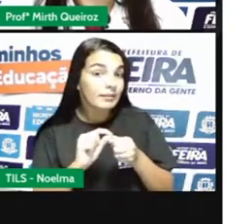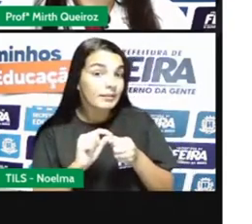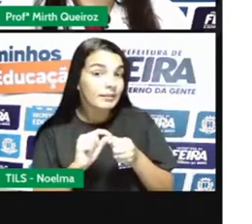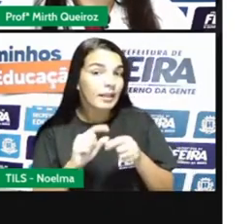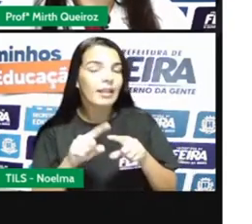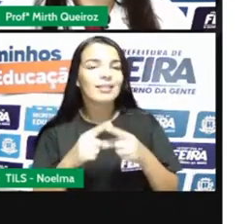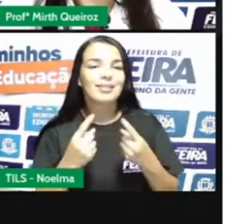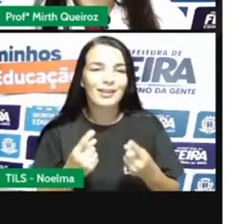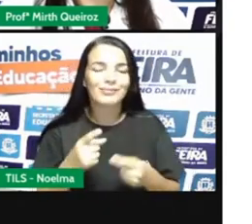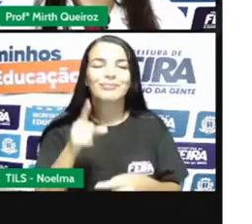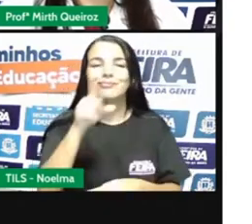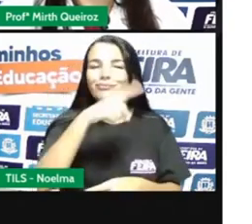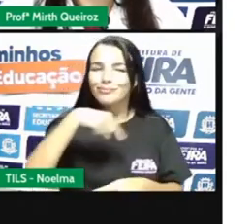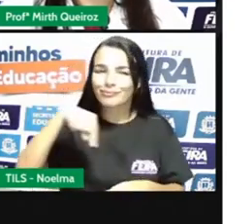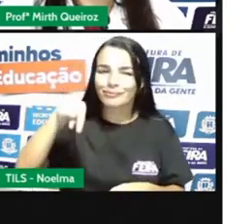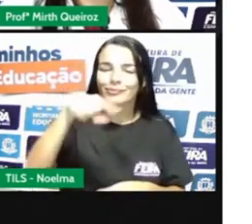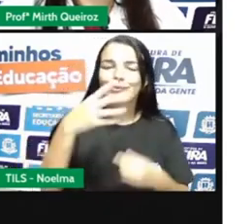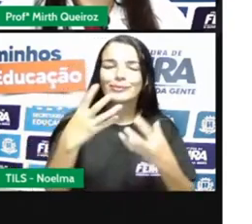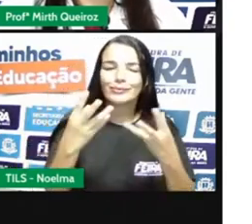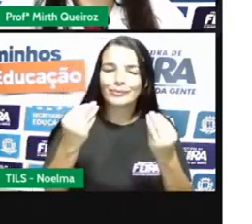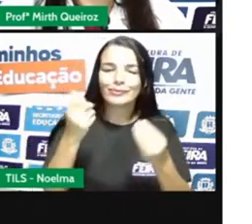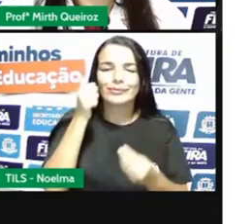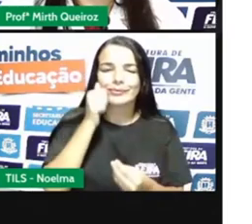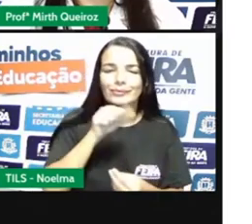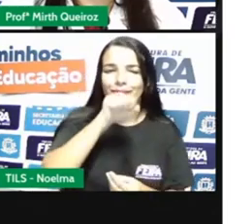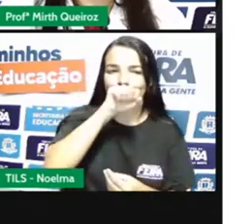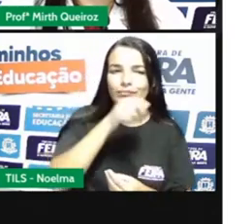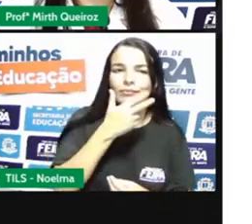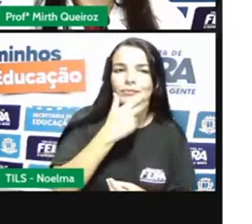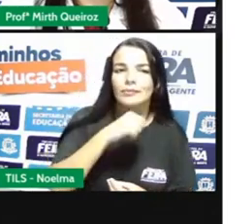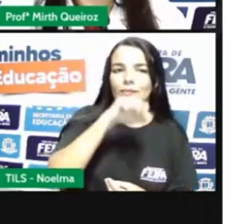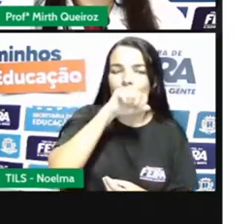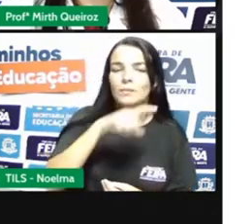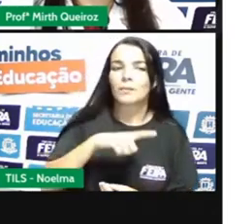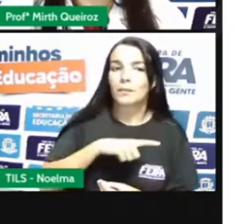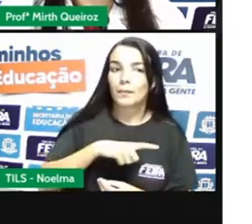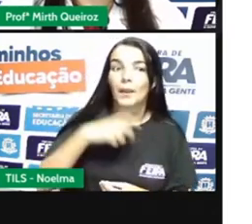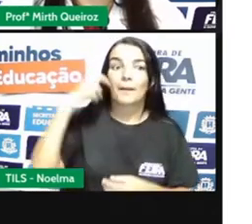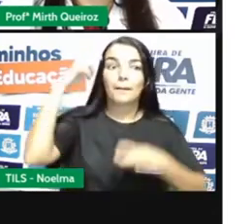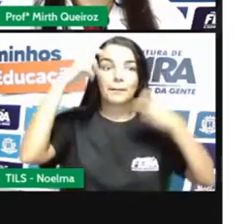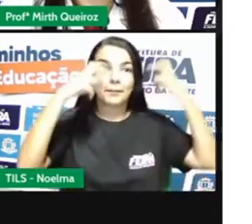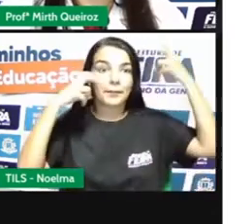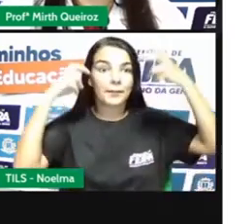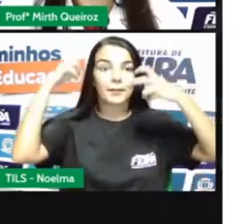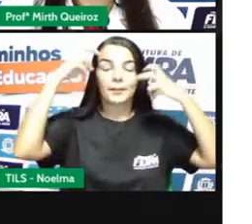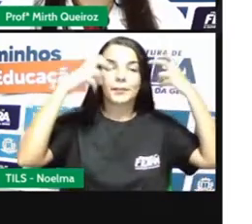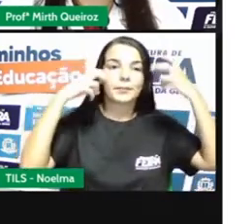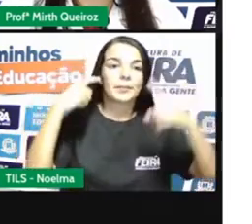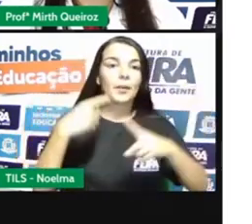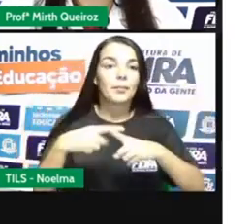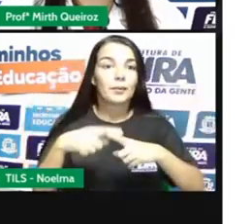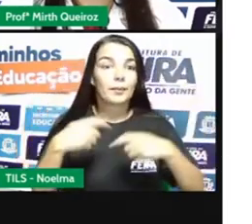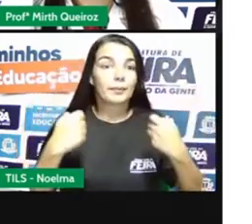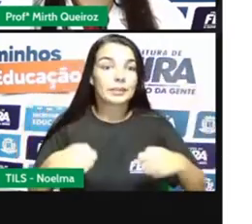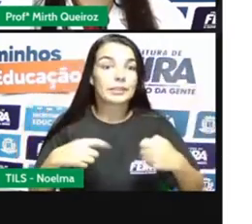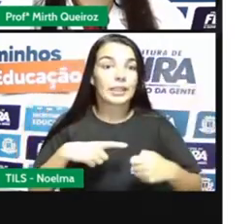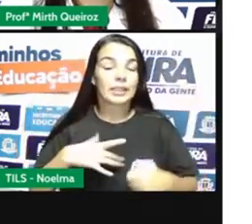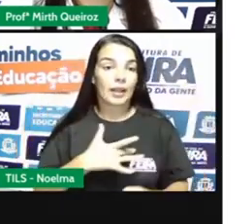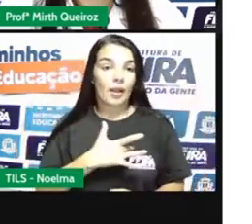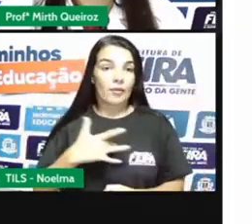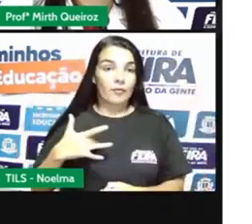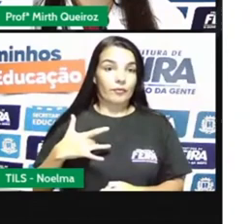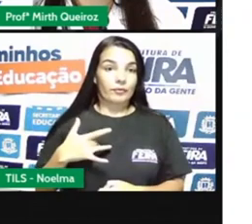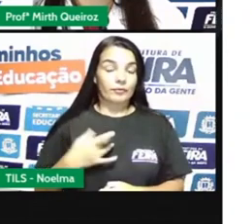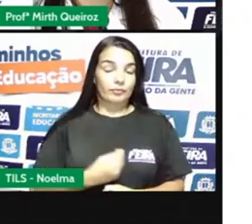Essa é a preocupação de vários pais dispostos a inserir seus filhos em um estilo de vida mais saudável.